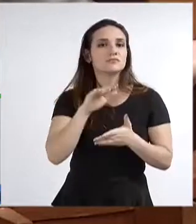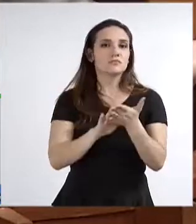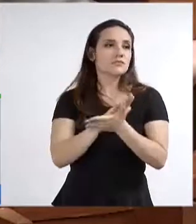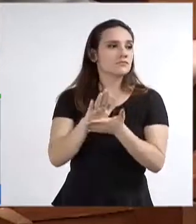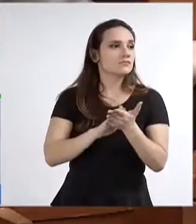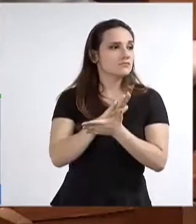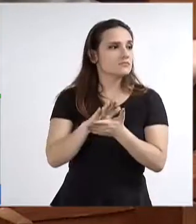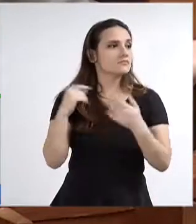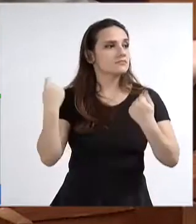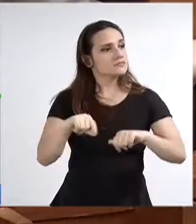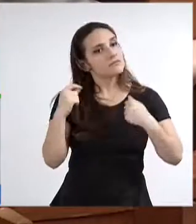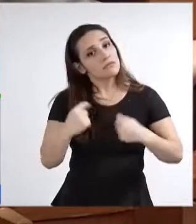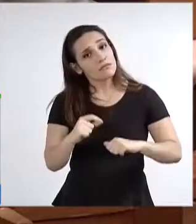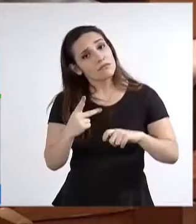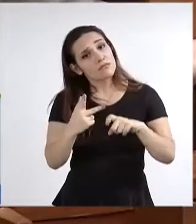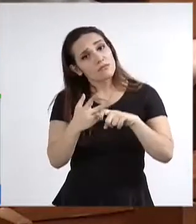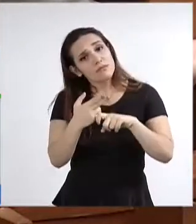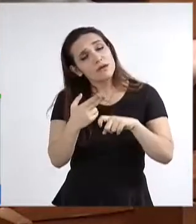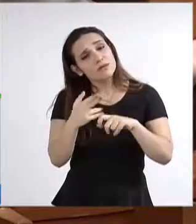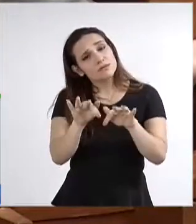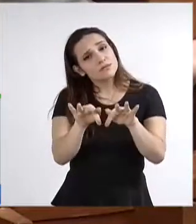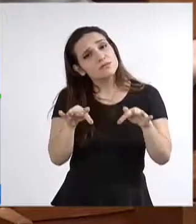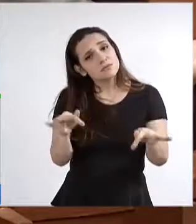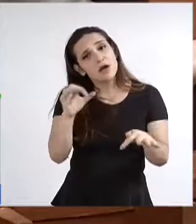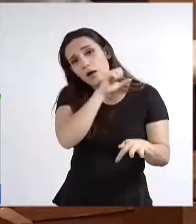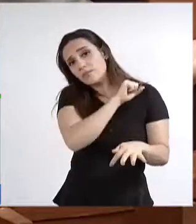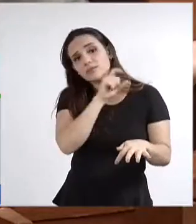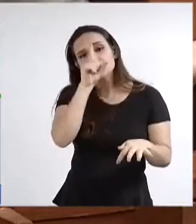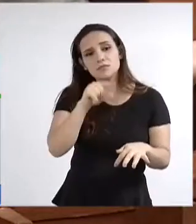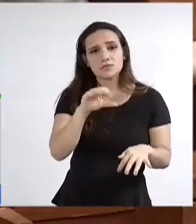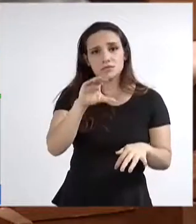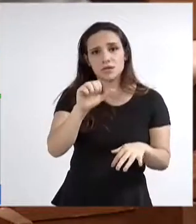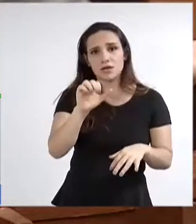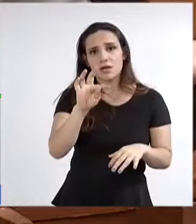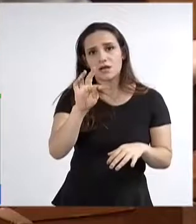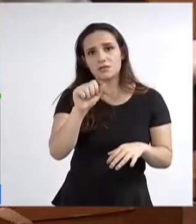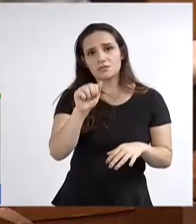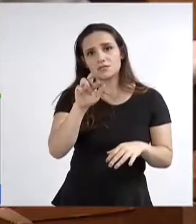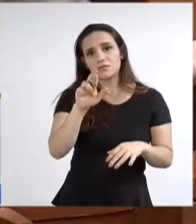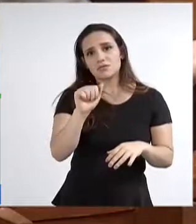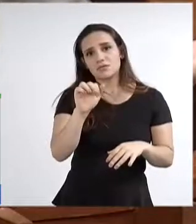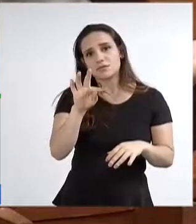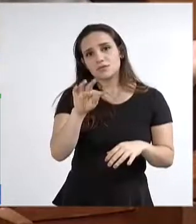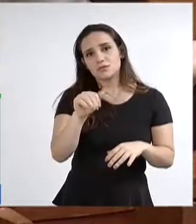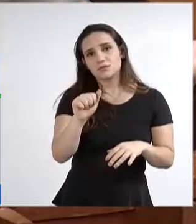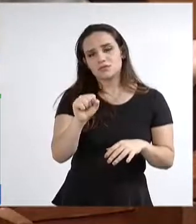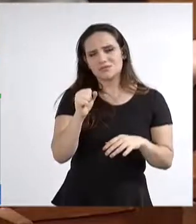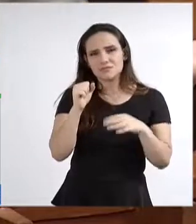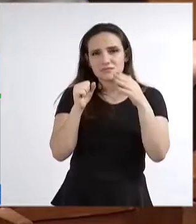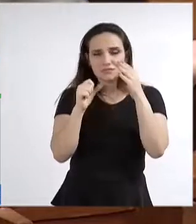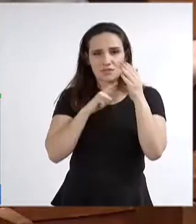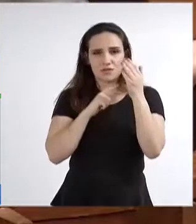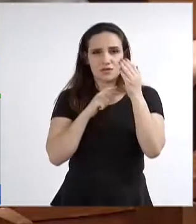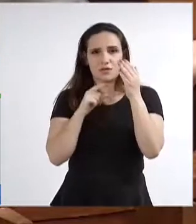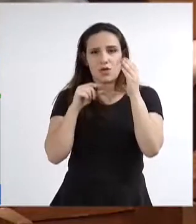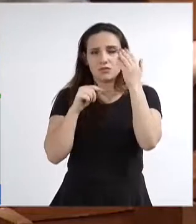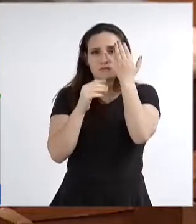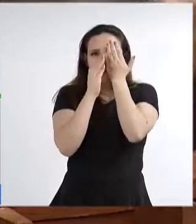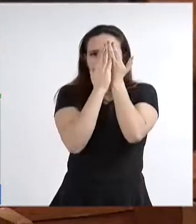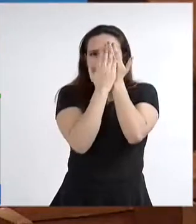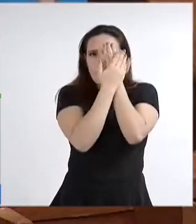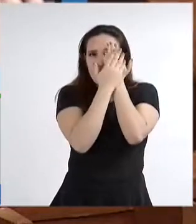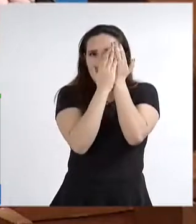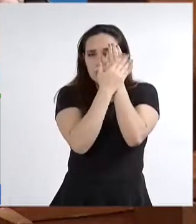de uma cirurgia relativamente simples, rápida, que é a cirurgia de catarata, e a caravana, ela vem ao encontro desta necessidade,